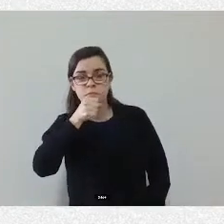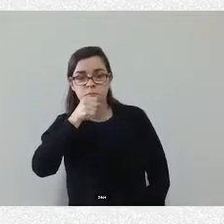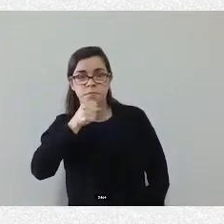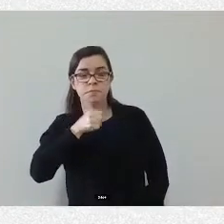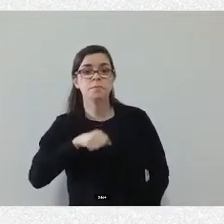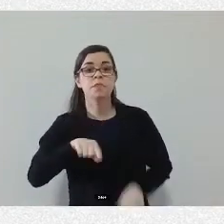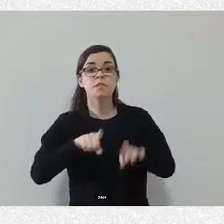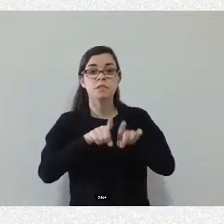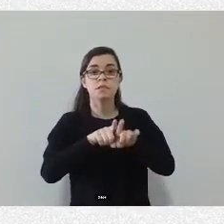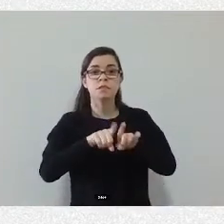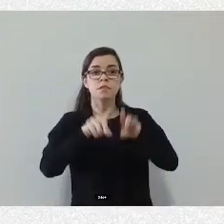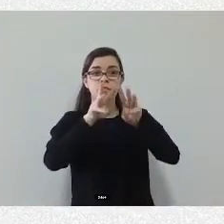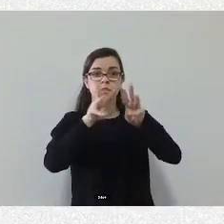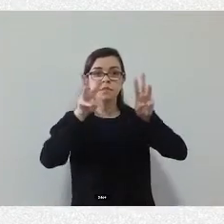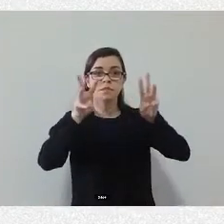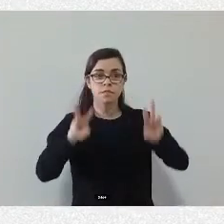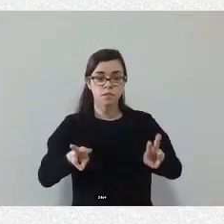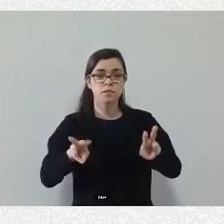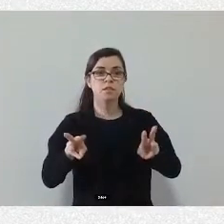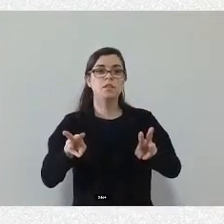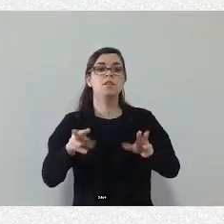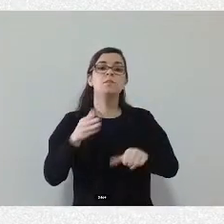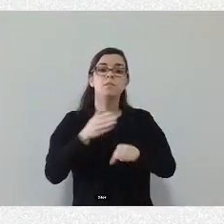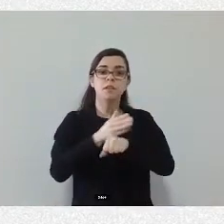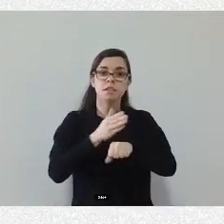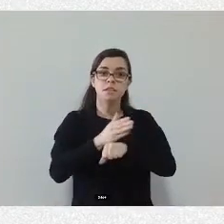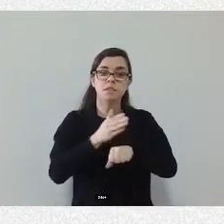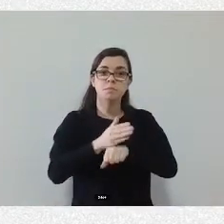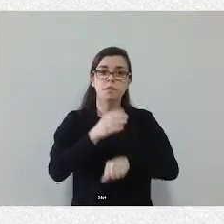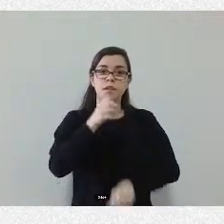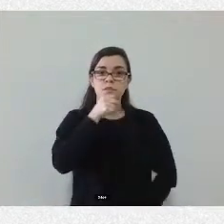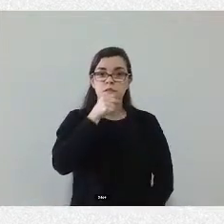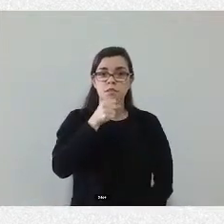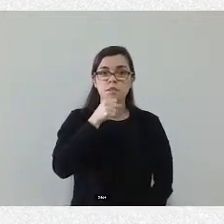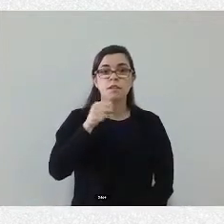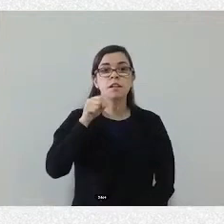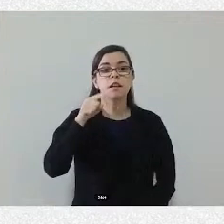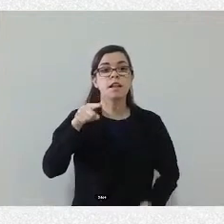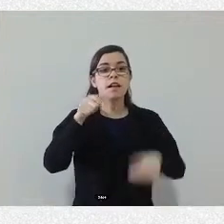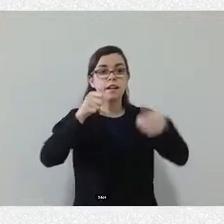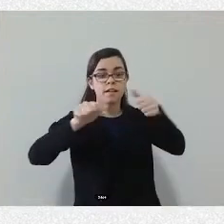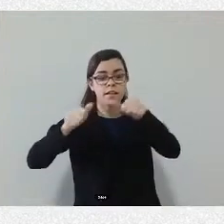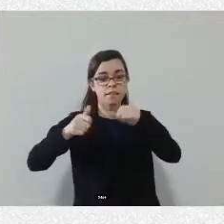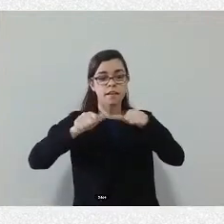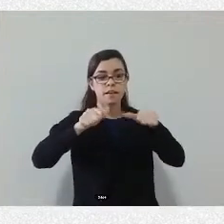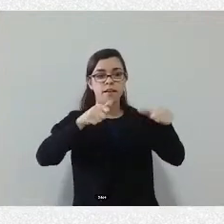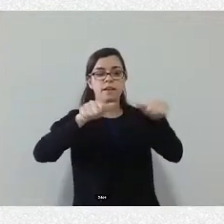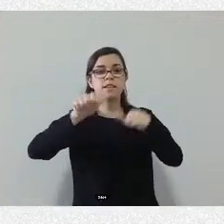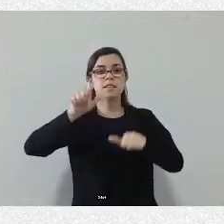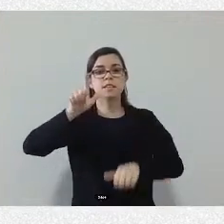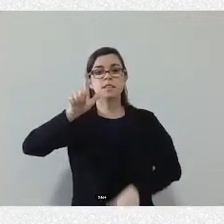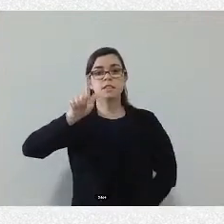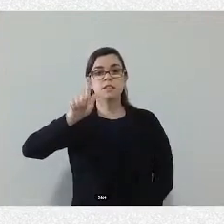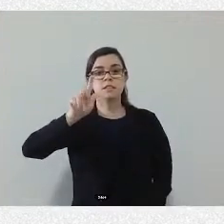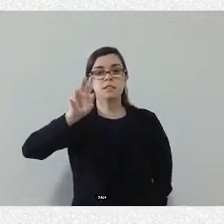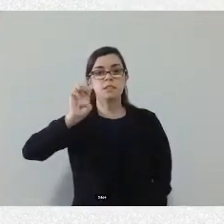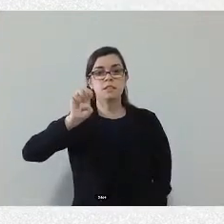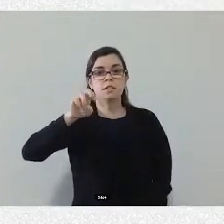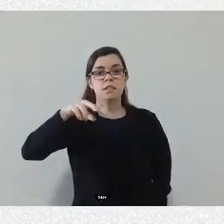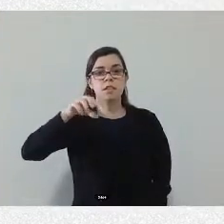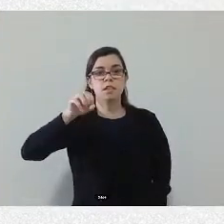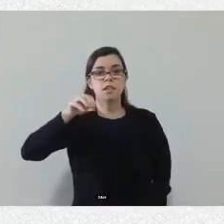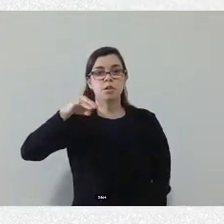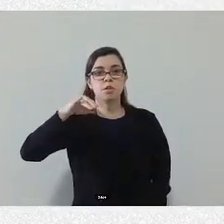participar ativamente dessa pesquisa, fazendo análise genômica dos vírus. Então, essa vigilância genômica, ela é